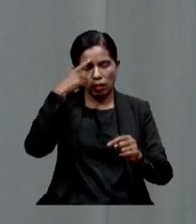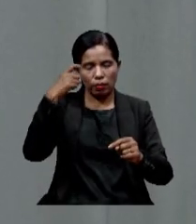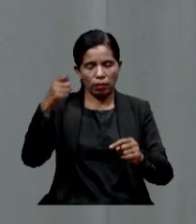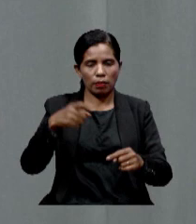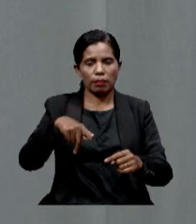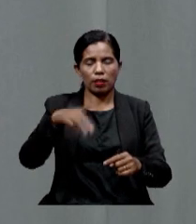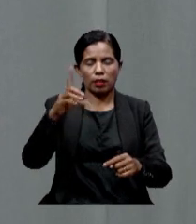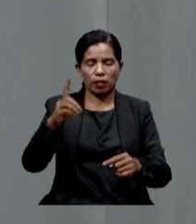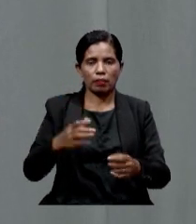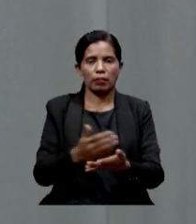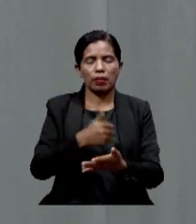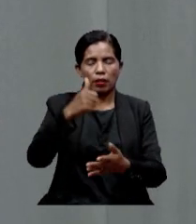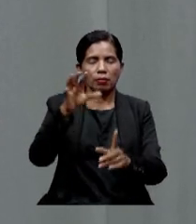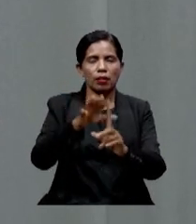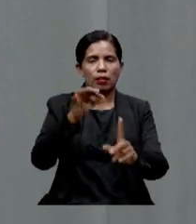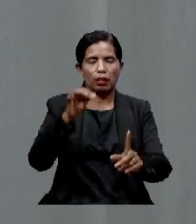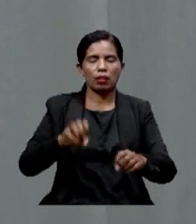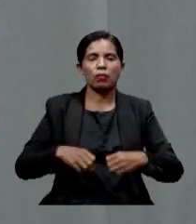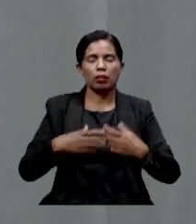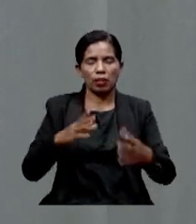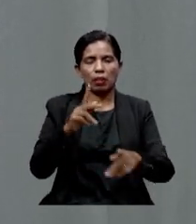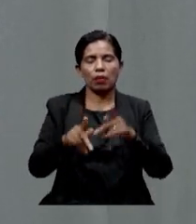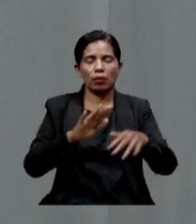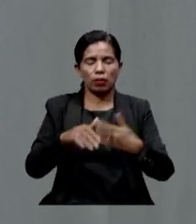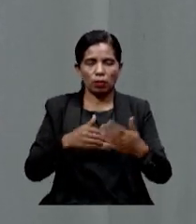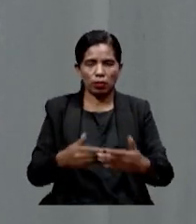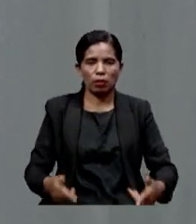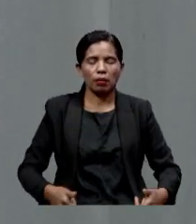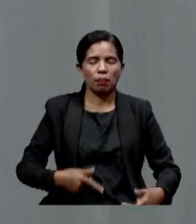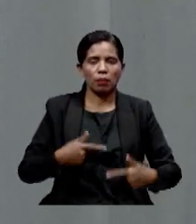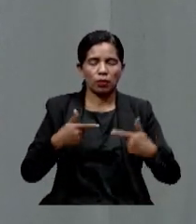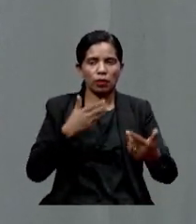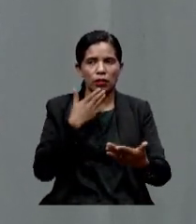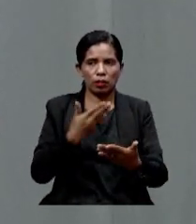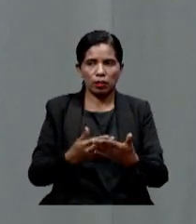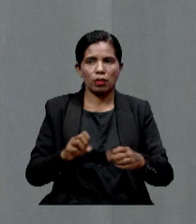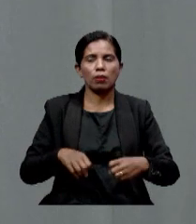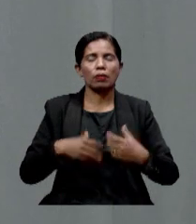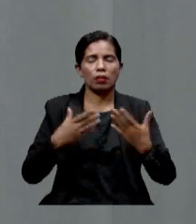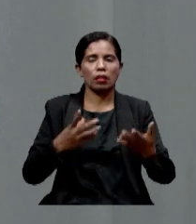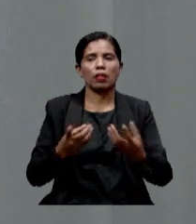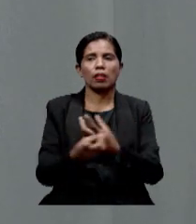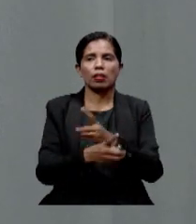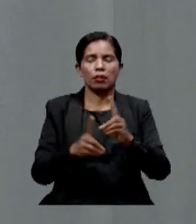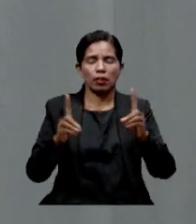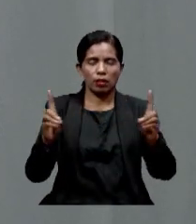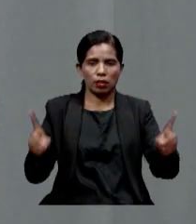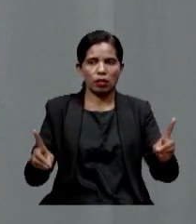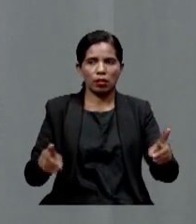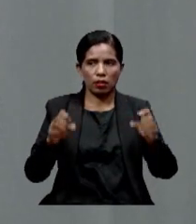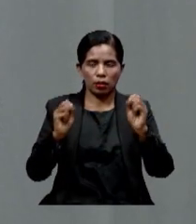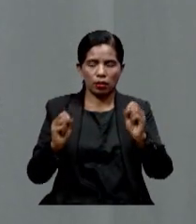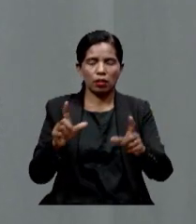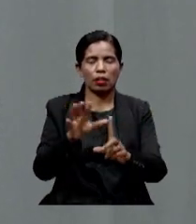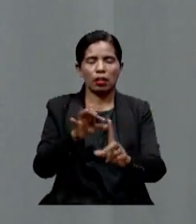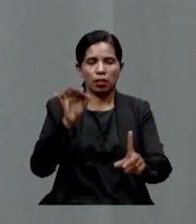ilsao, mas hanoin o isa po bune moris dia. O isa po bune bele goza demokrasia ilsao, ne deliver moris